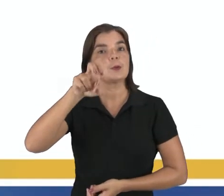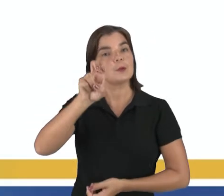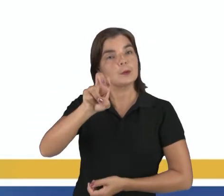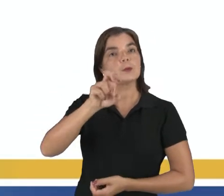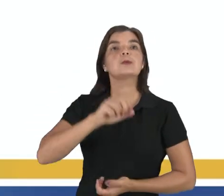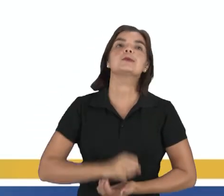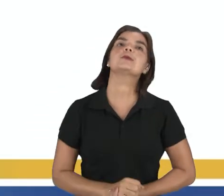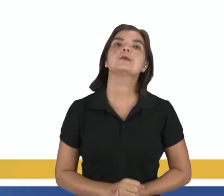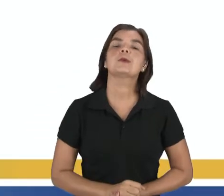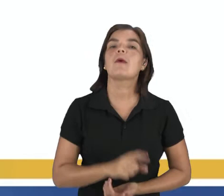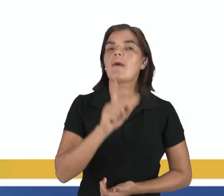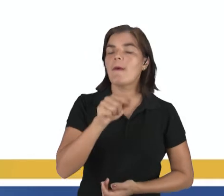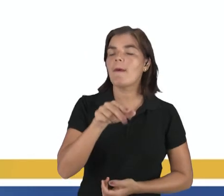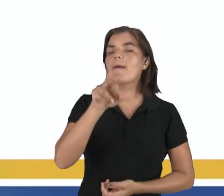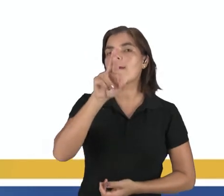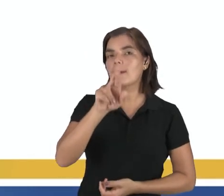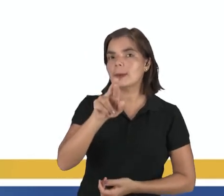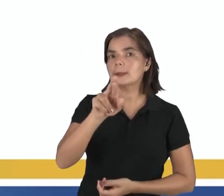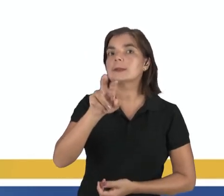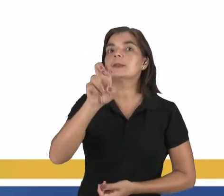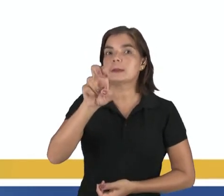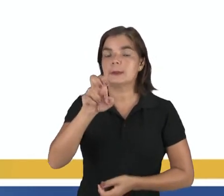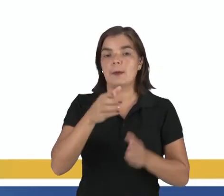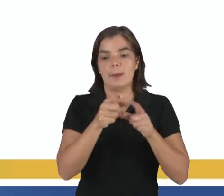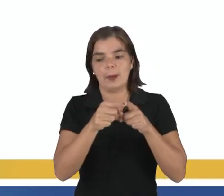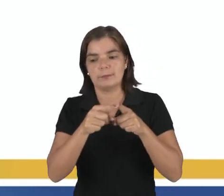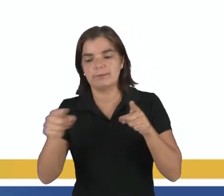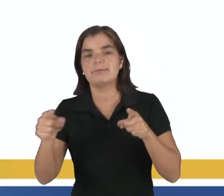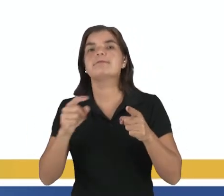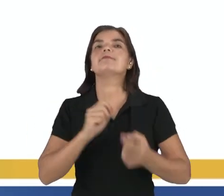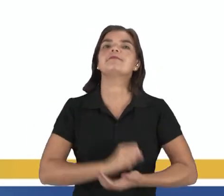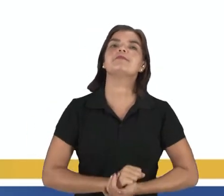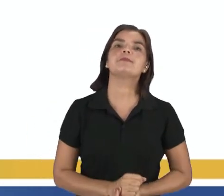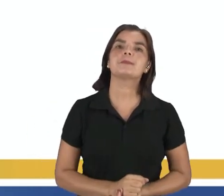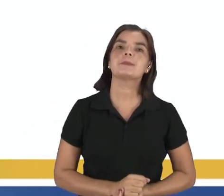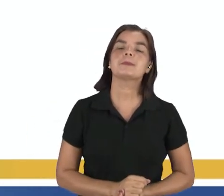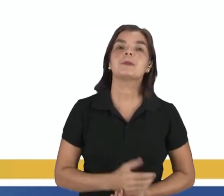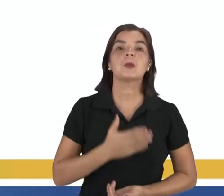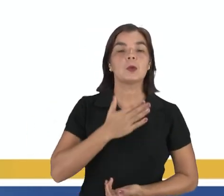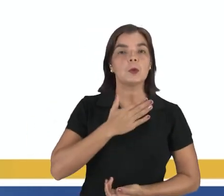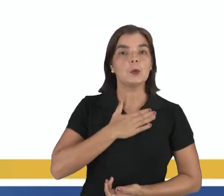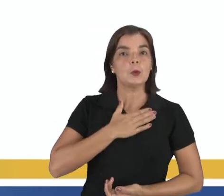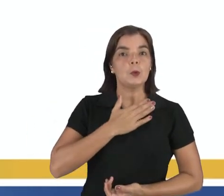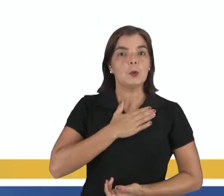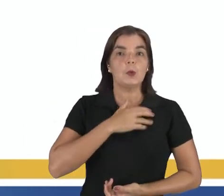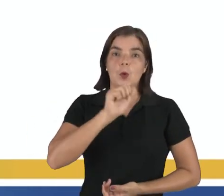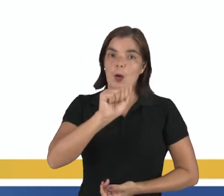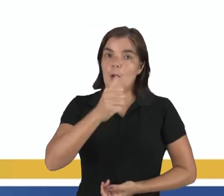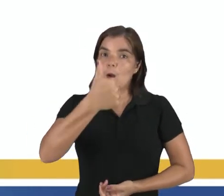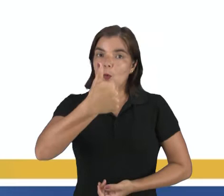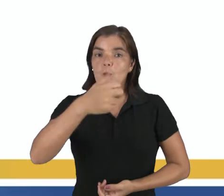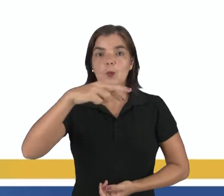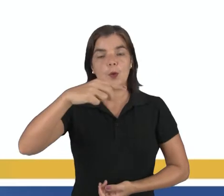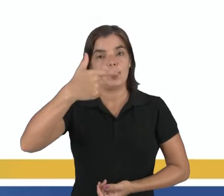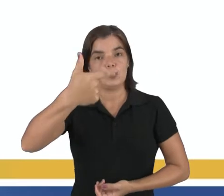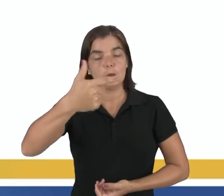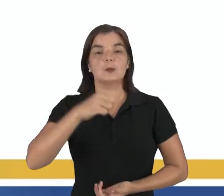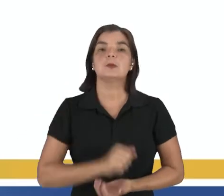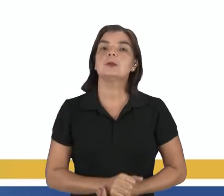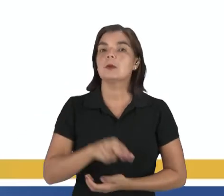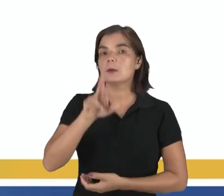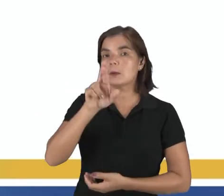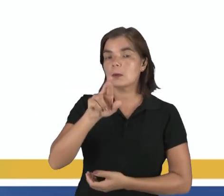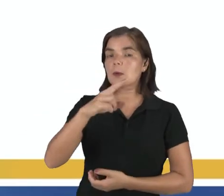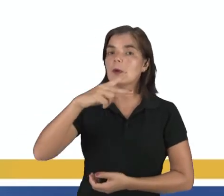a 5. Então, essa é a razão para essa sequência, em que o meu A1 é o 2 e a